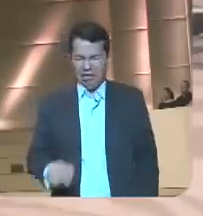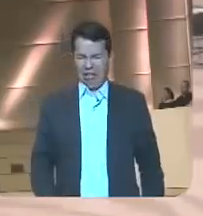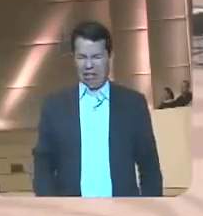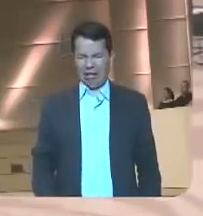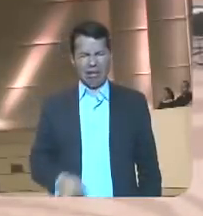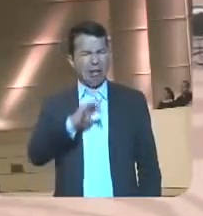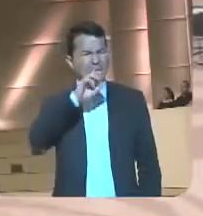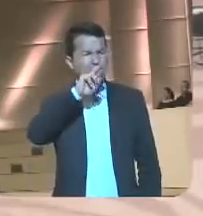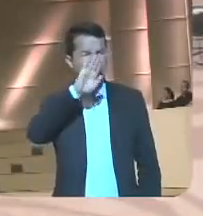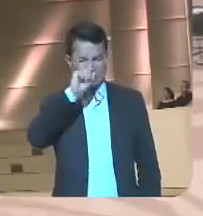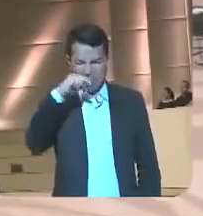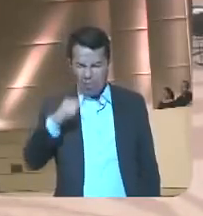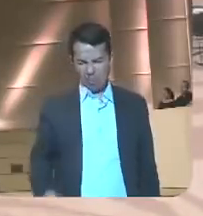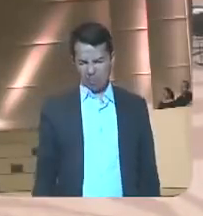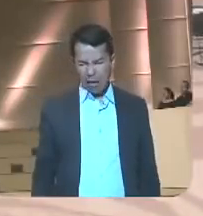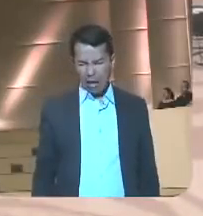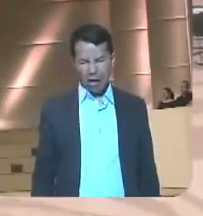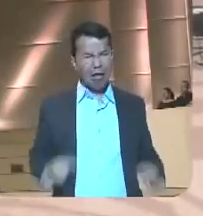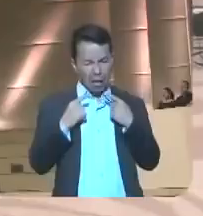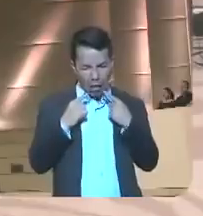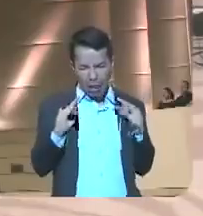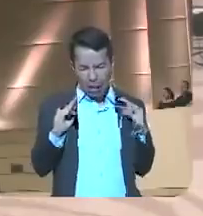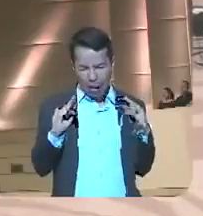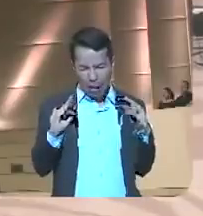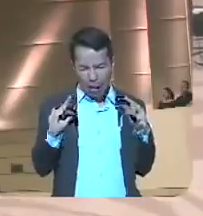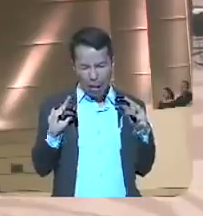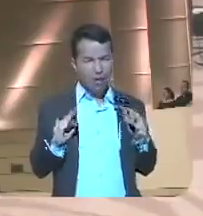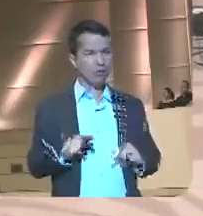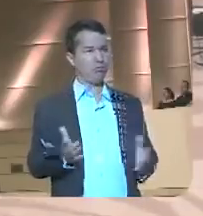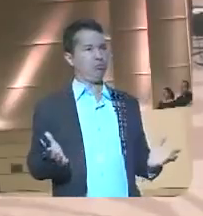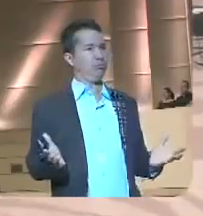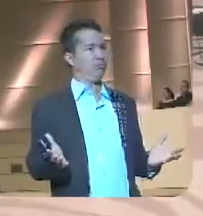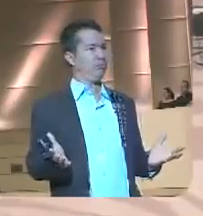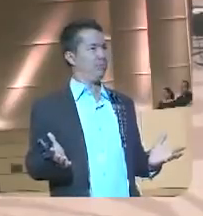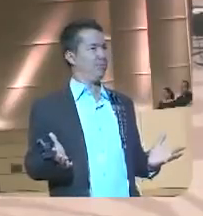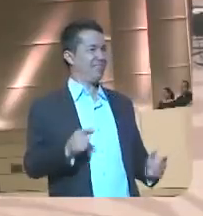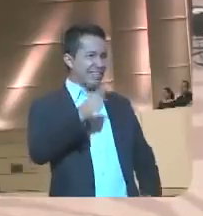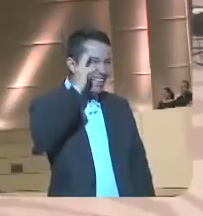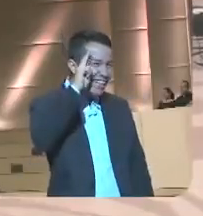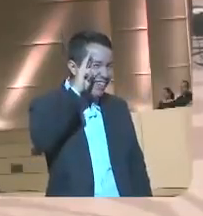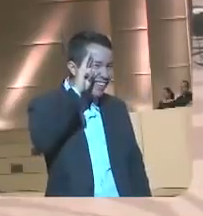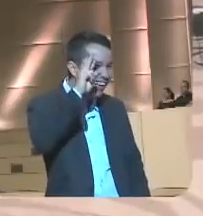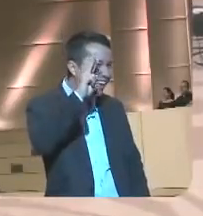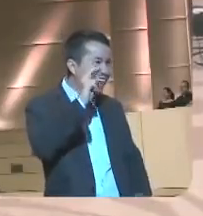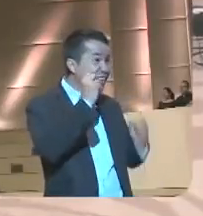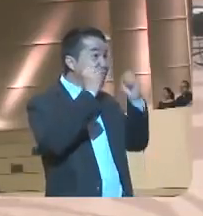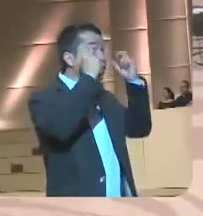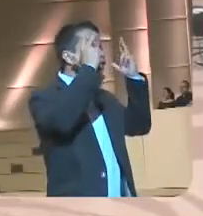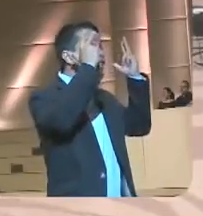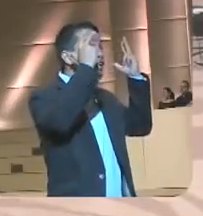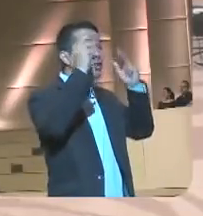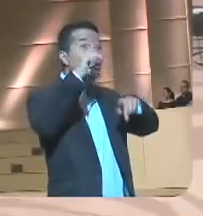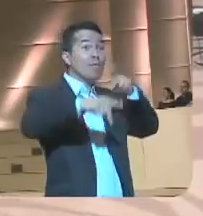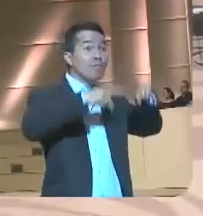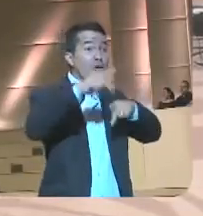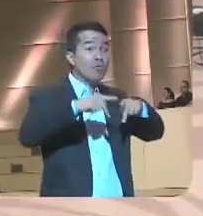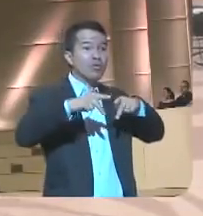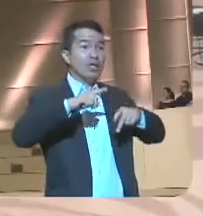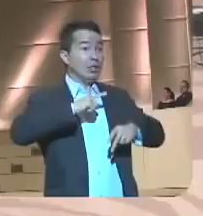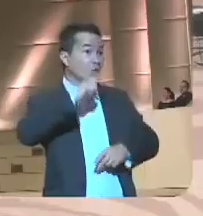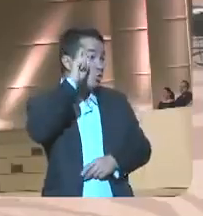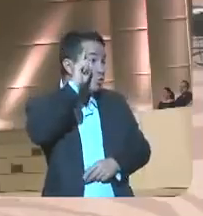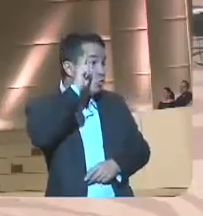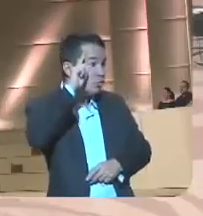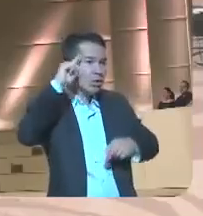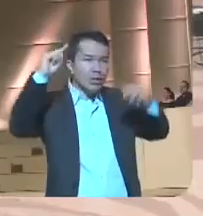caminhando no deserto eles recebiam maná pão que caía do céu eles não podiam plantar eles não podiam colher eles vão morrer